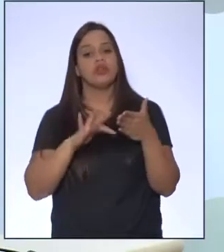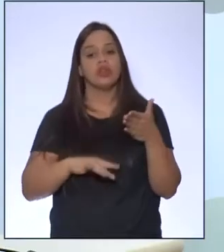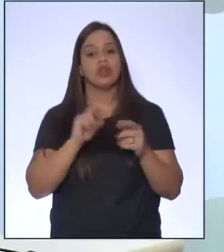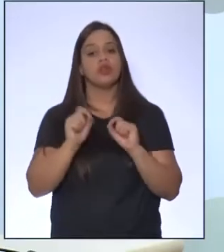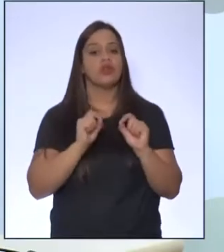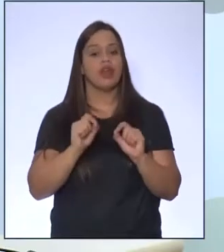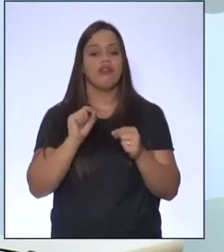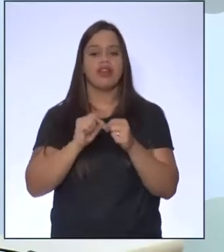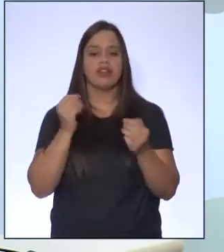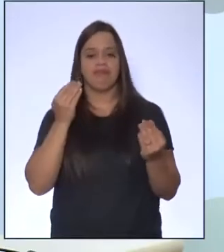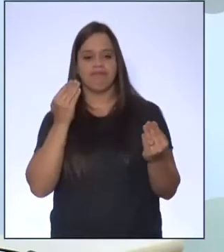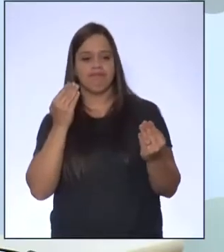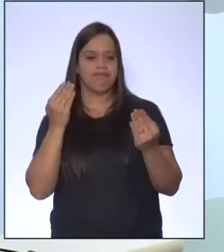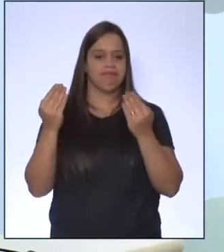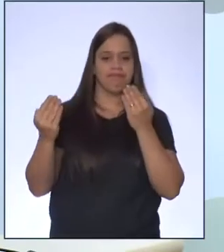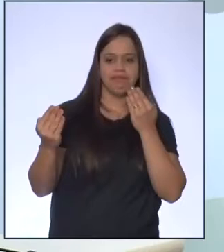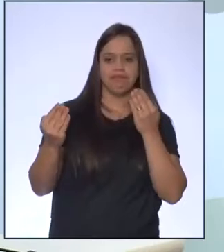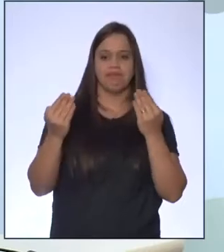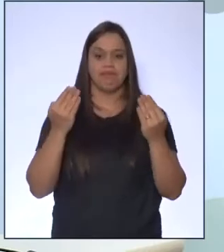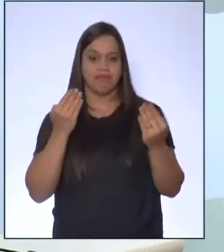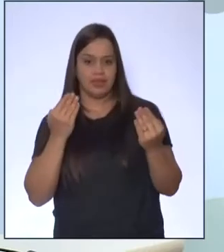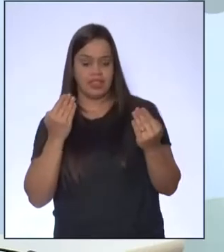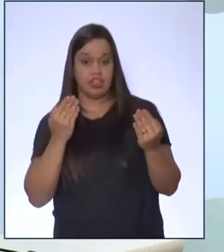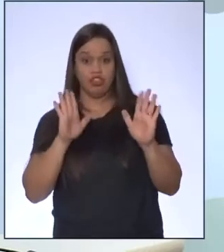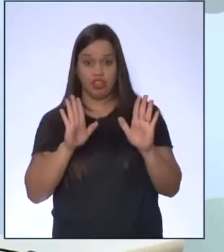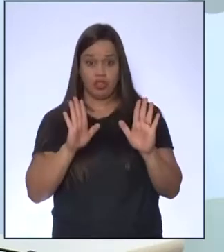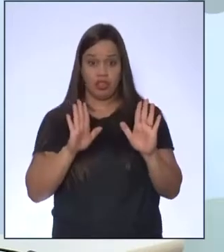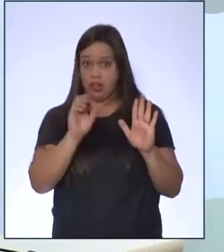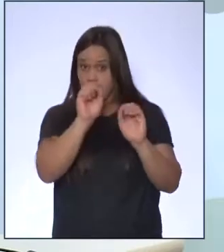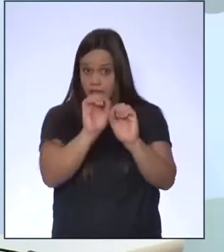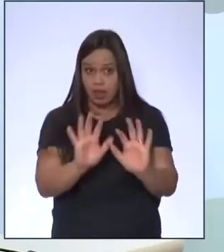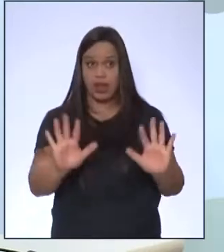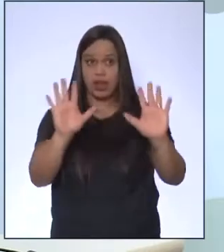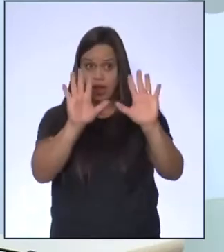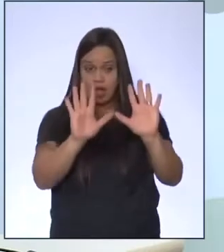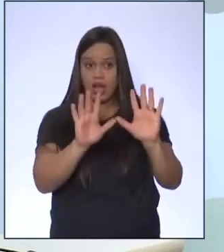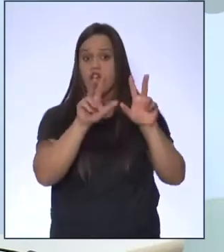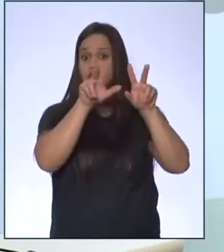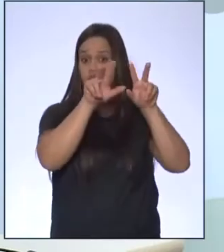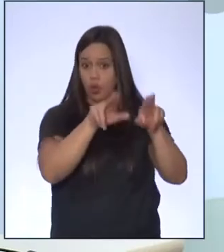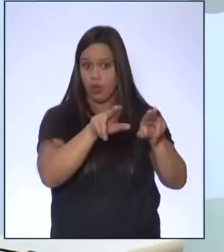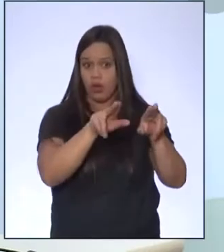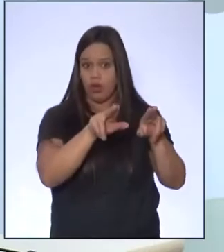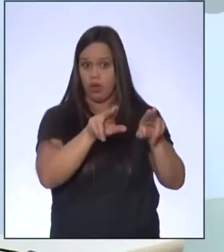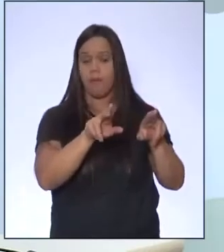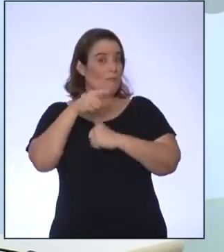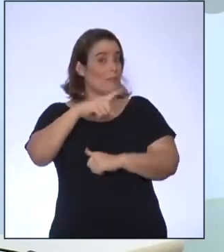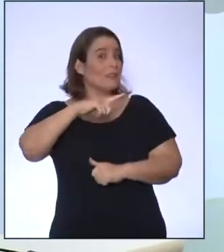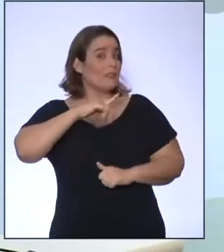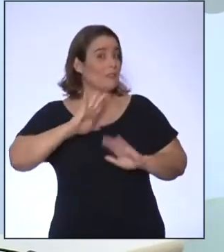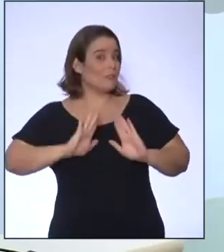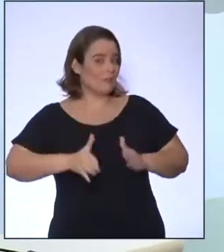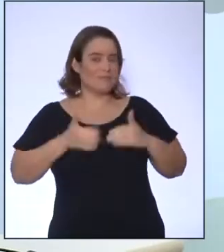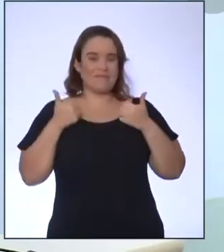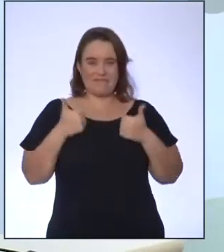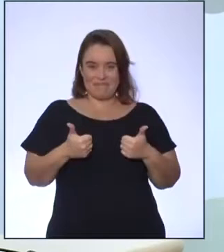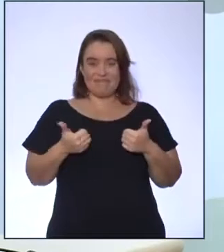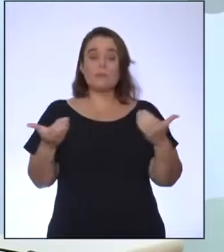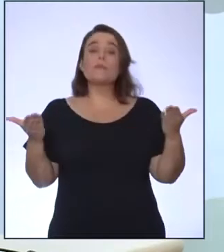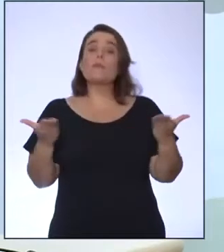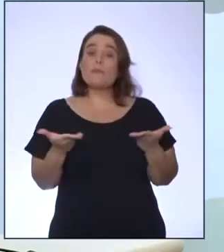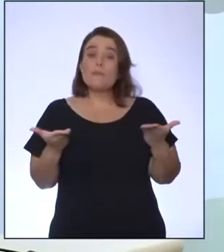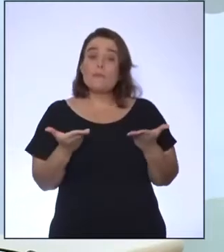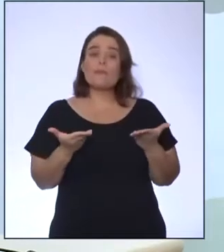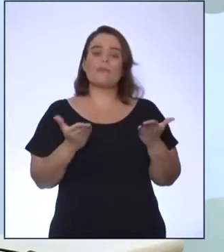fazer comparação, né, de uma mesma paisagem em diferentes tempos, né. Então, agora a gente vai passar para